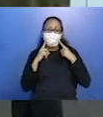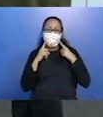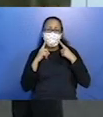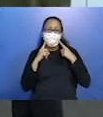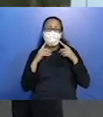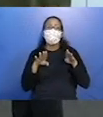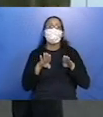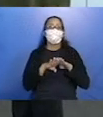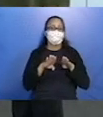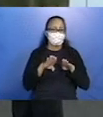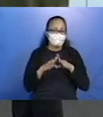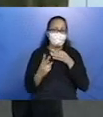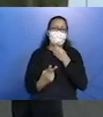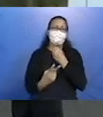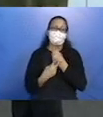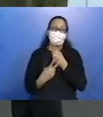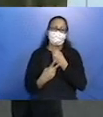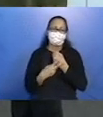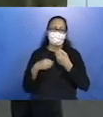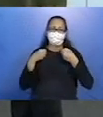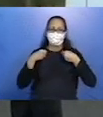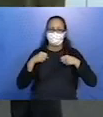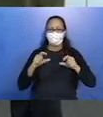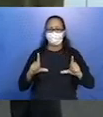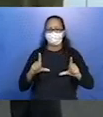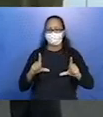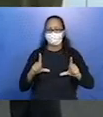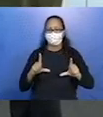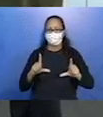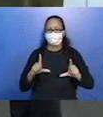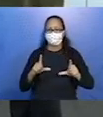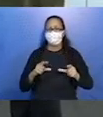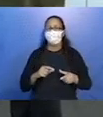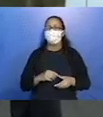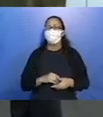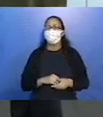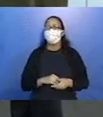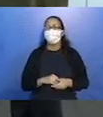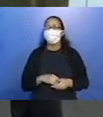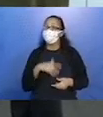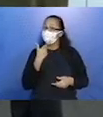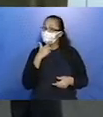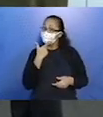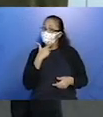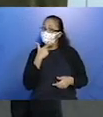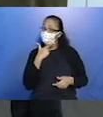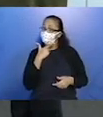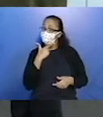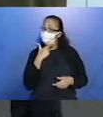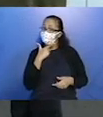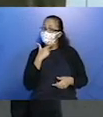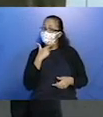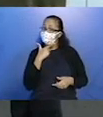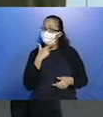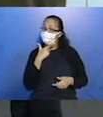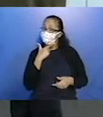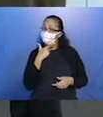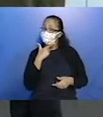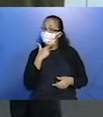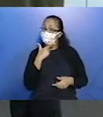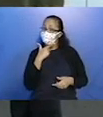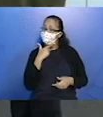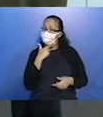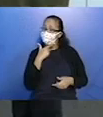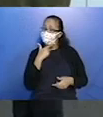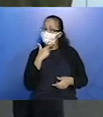Ah, também é um verbo de ação, né? Que produz, inclusive, as lágrimas, não é assim? E sorrir? Para eu